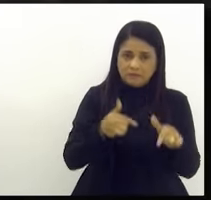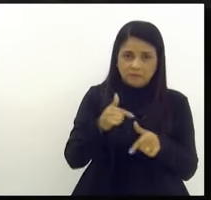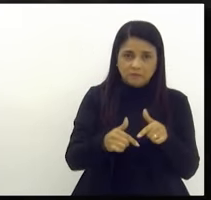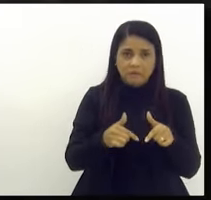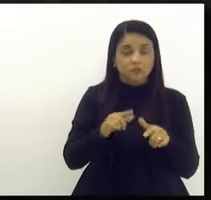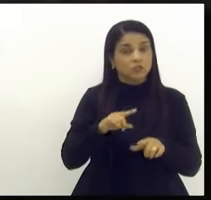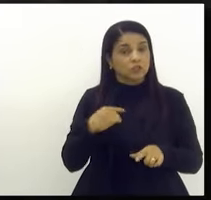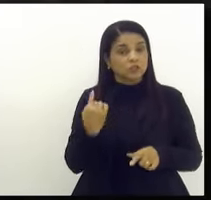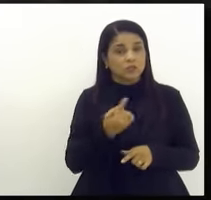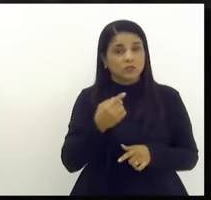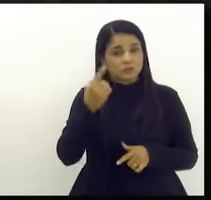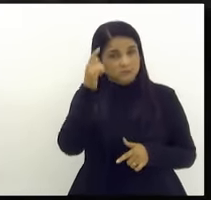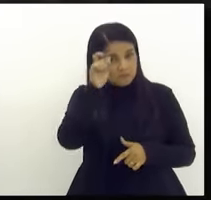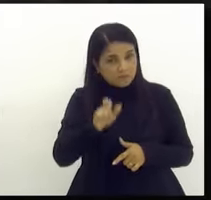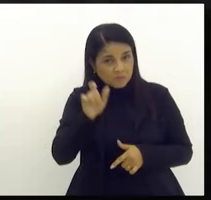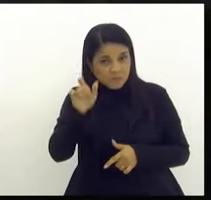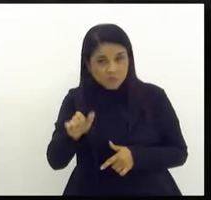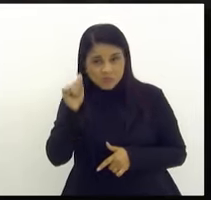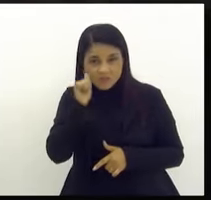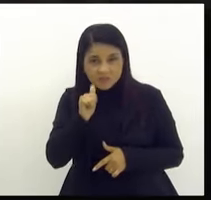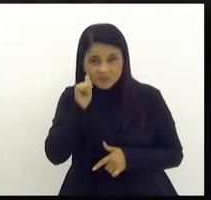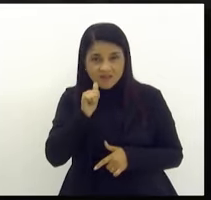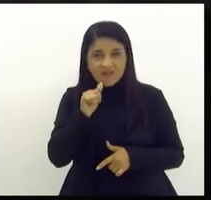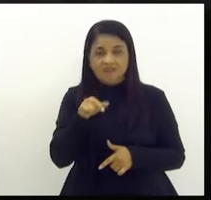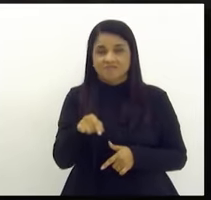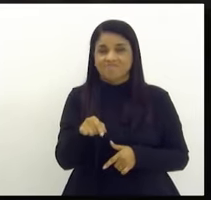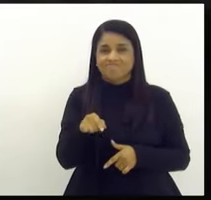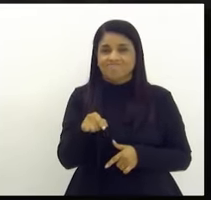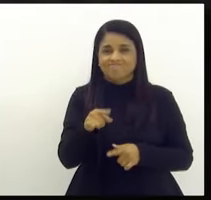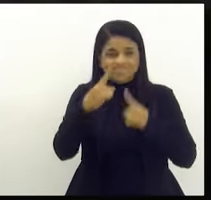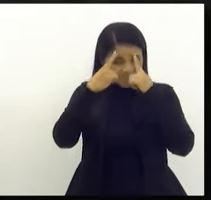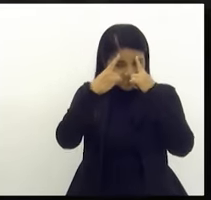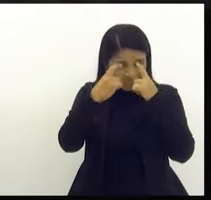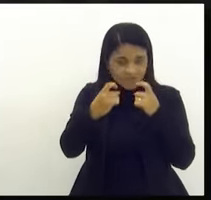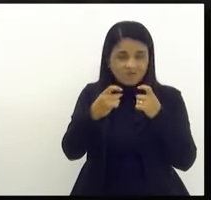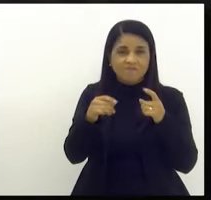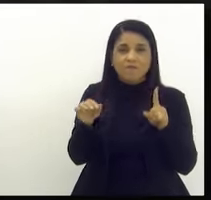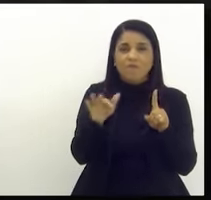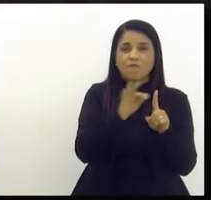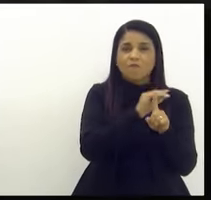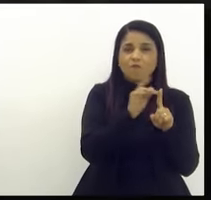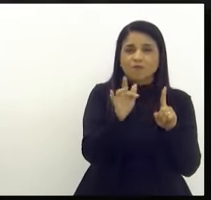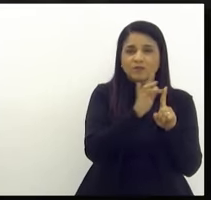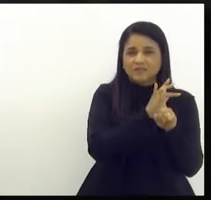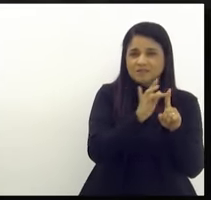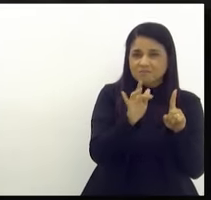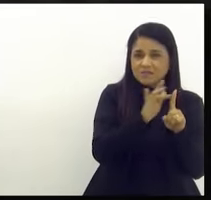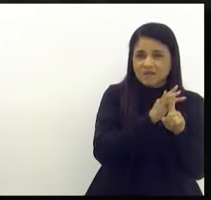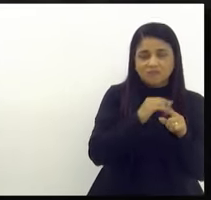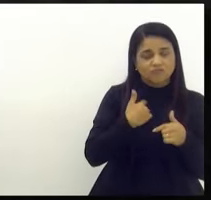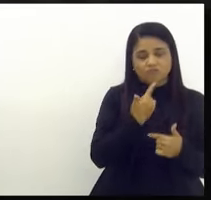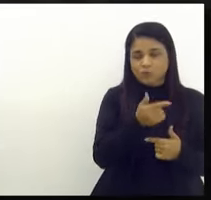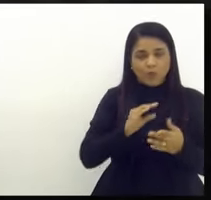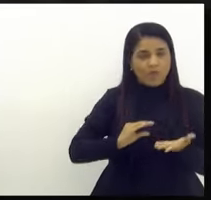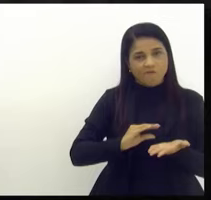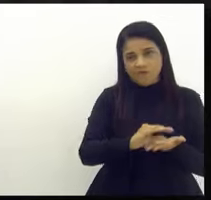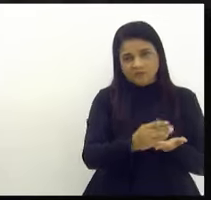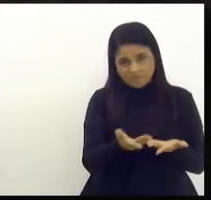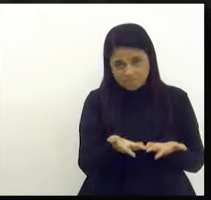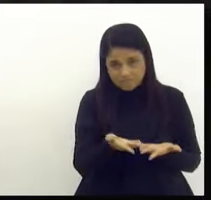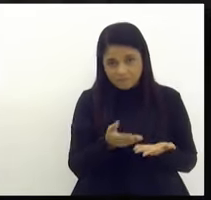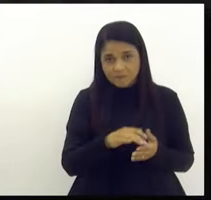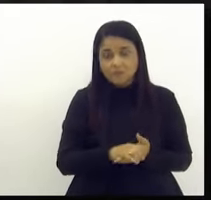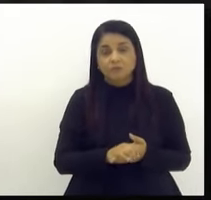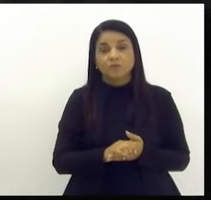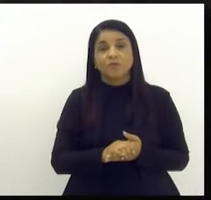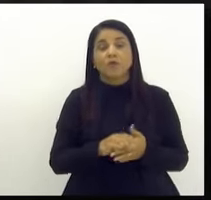nossas mulheres estão colocadas numa situação extrema de vulnerabilidade e não há investimento E aí